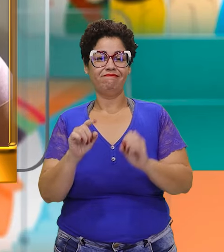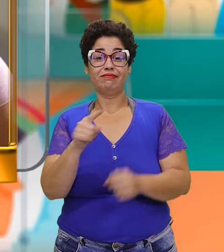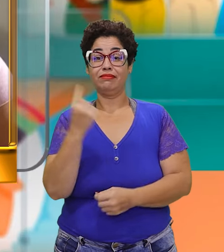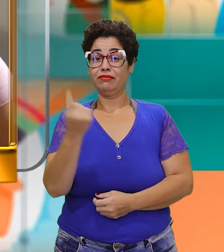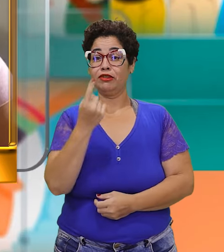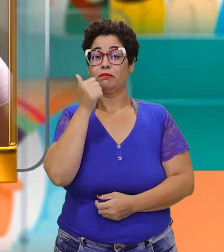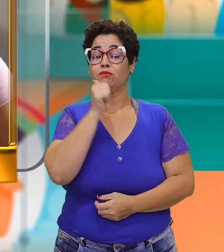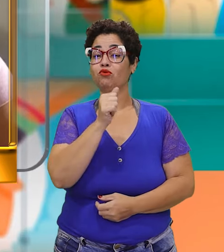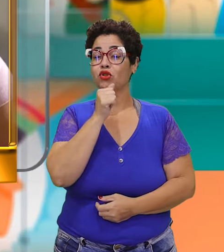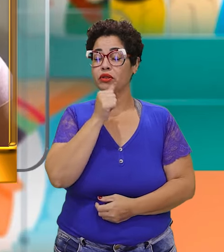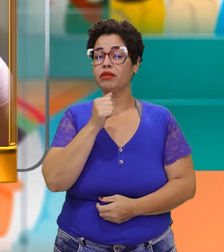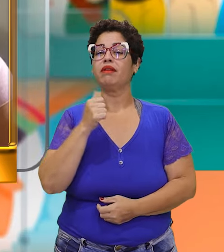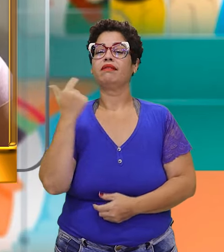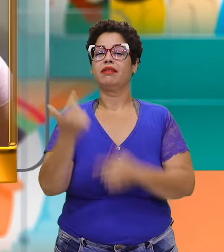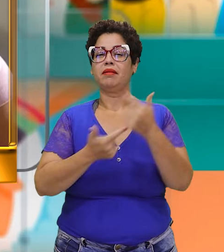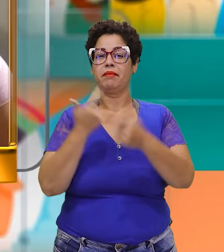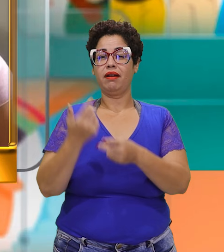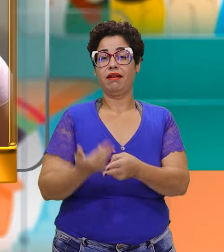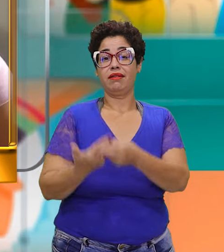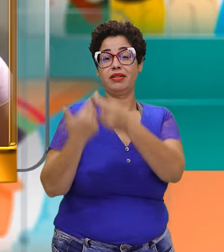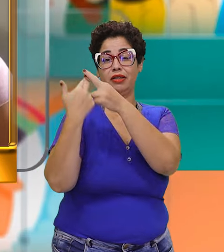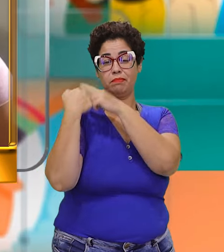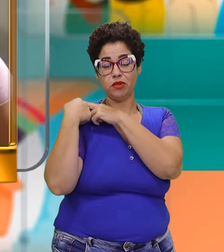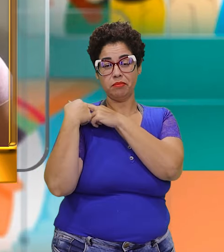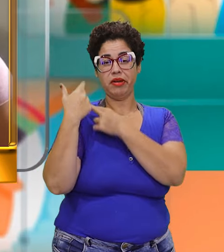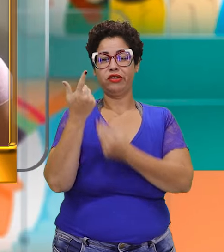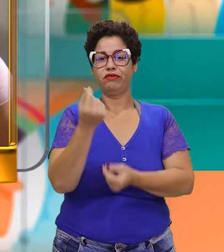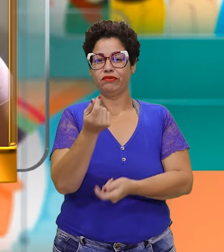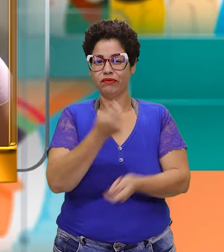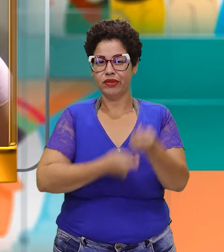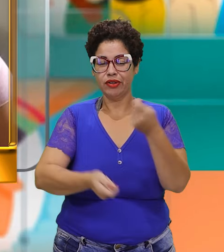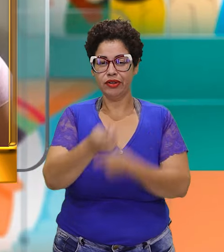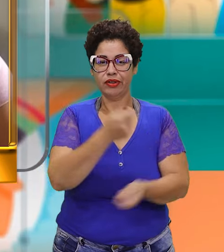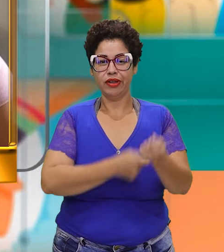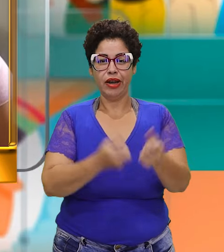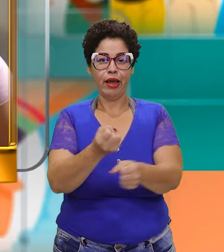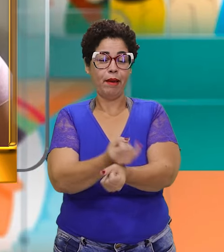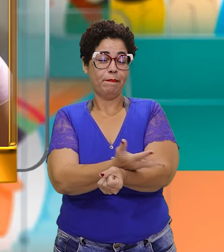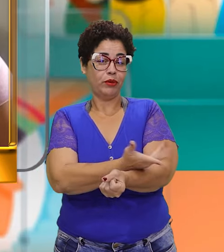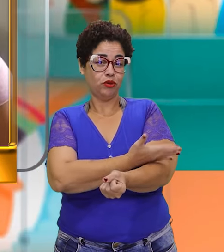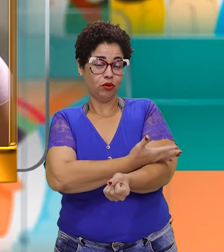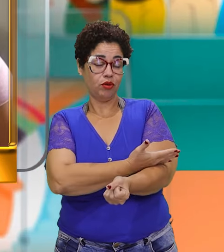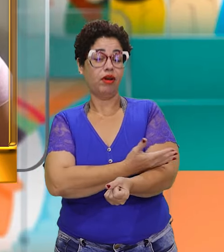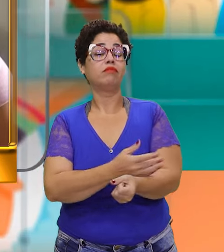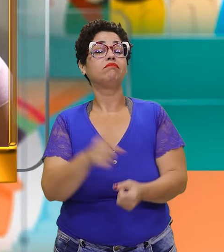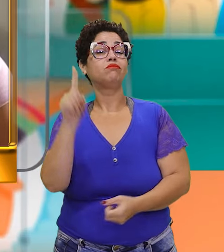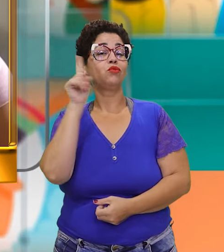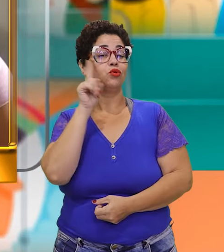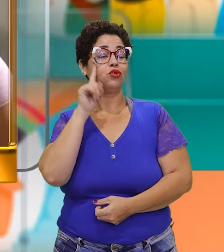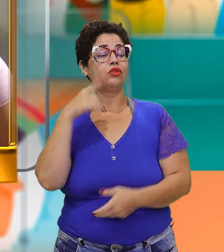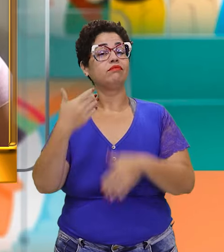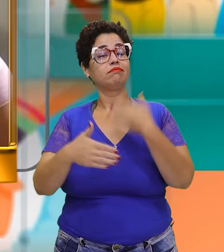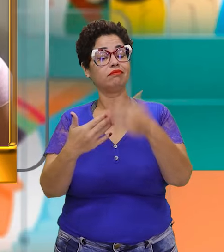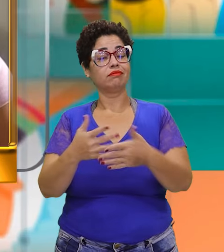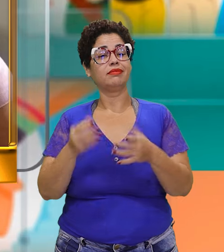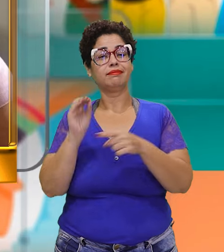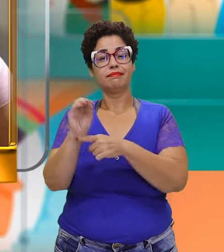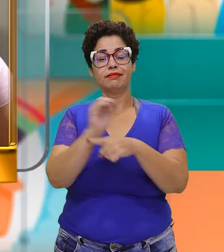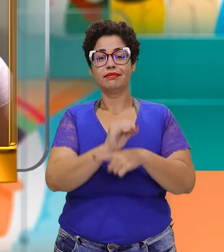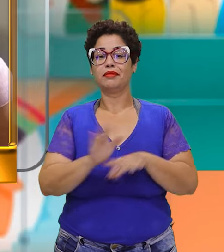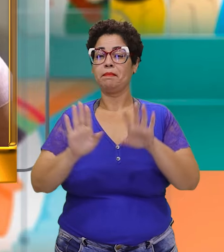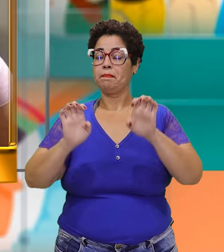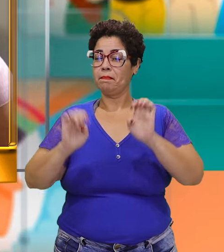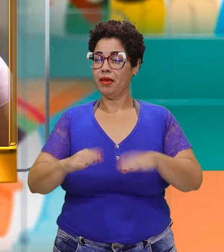Essas mães assumem sozinhas a responsabilidade financeira, emocional e cotidiana pelo